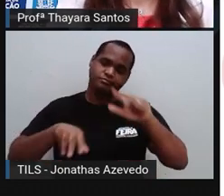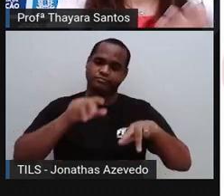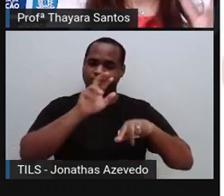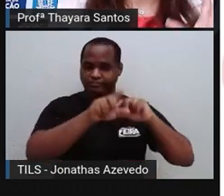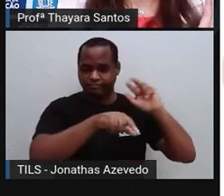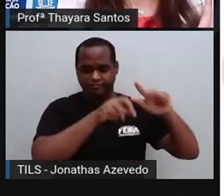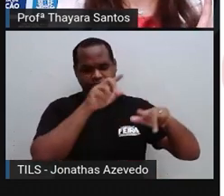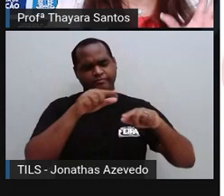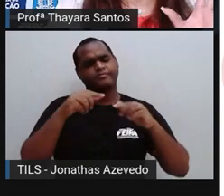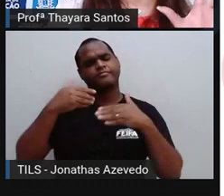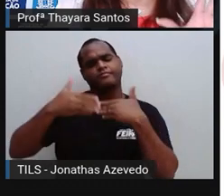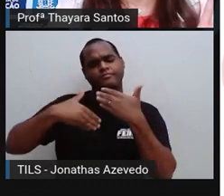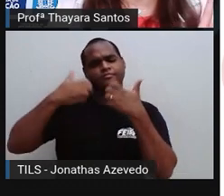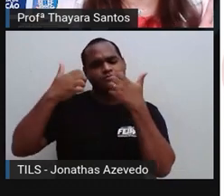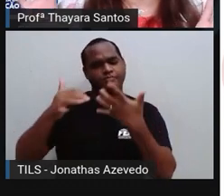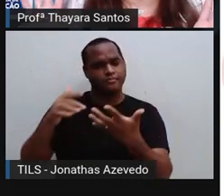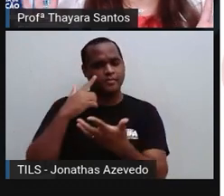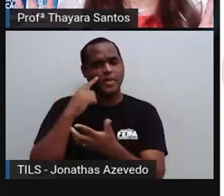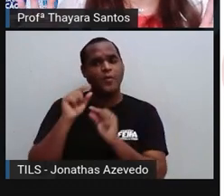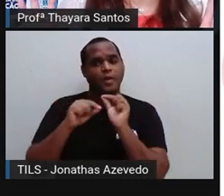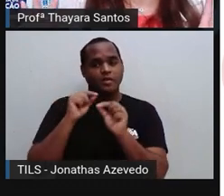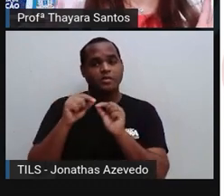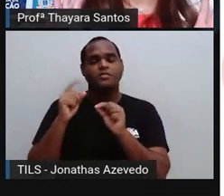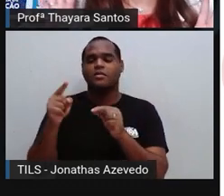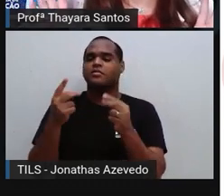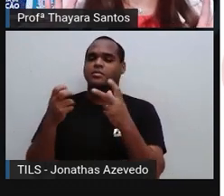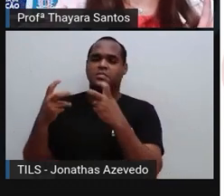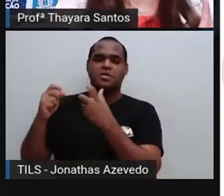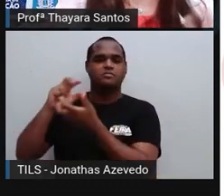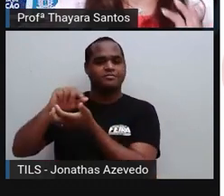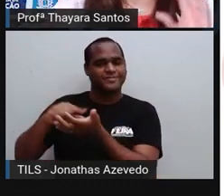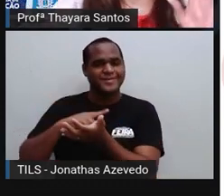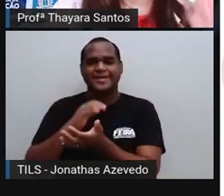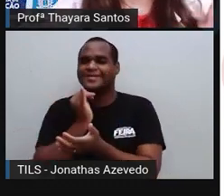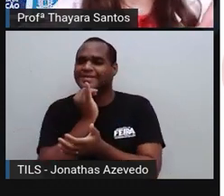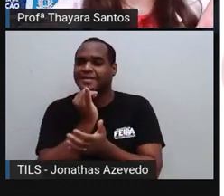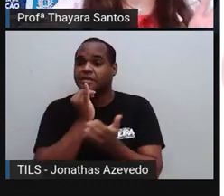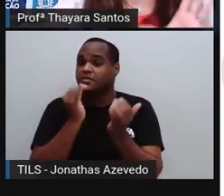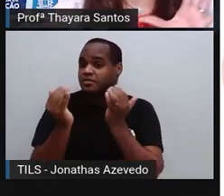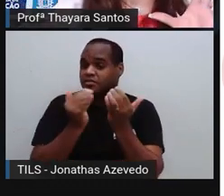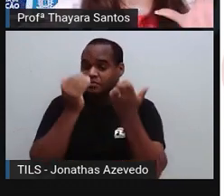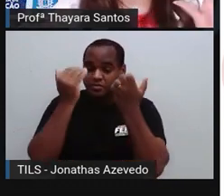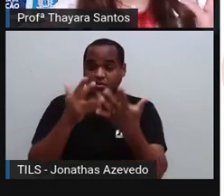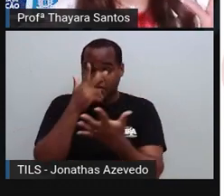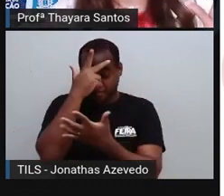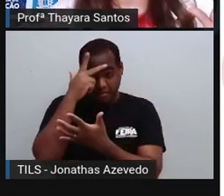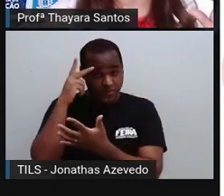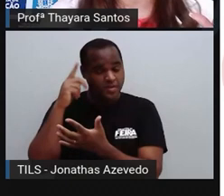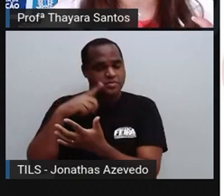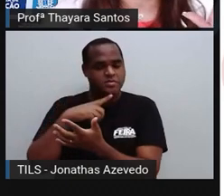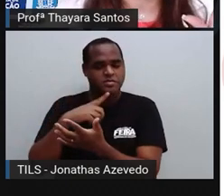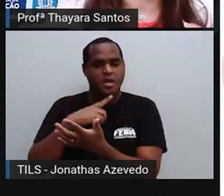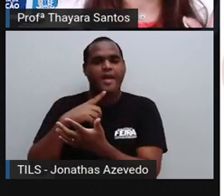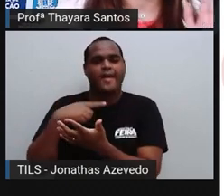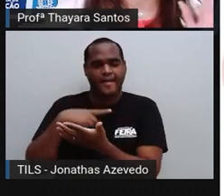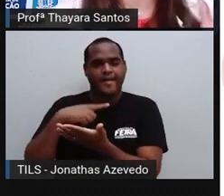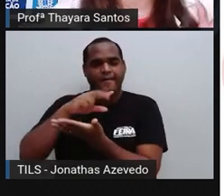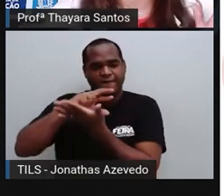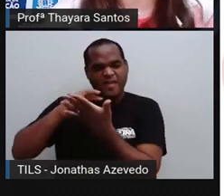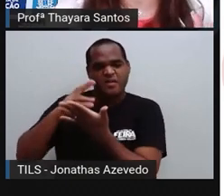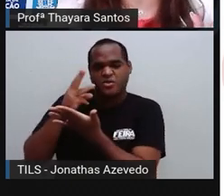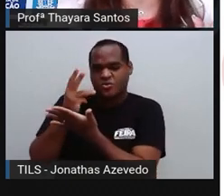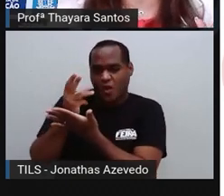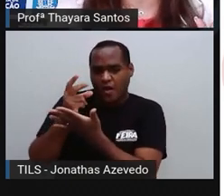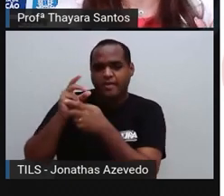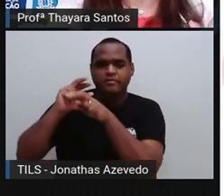diferente. E é isso, é assim que a gente percebe os exemplos de que tem pessoas que acabam experimentando drogas, essas